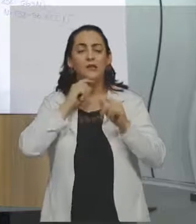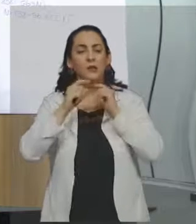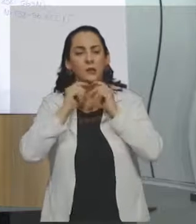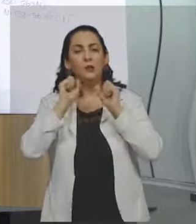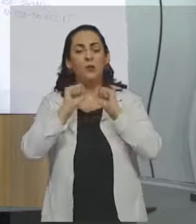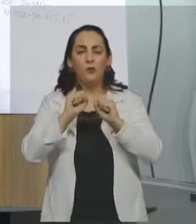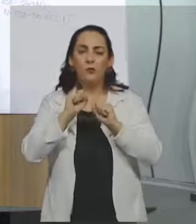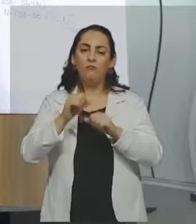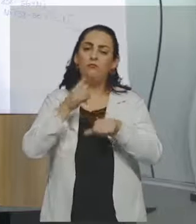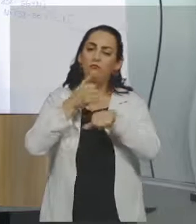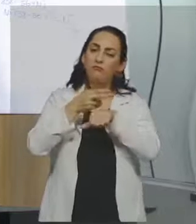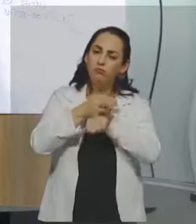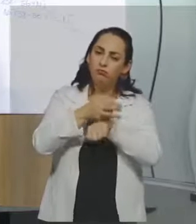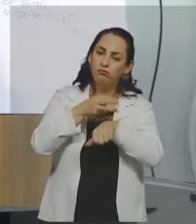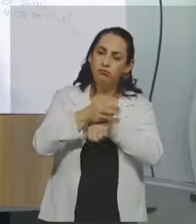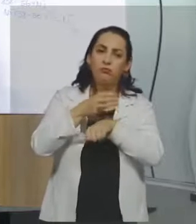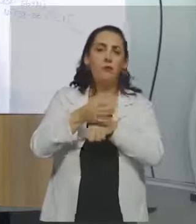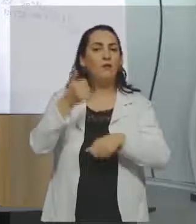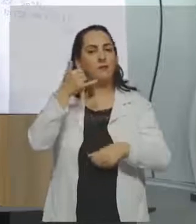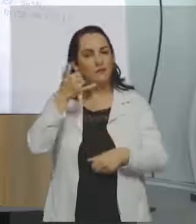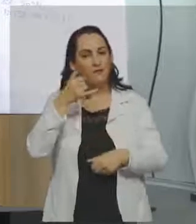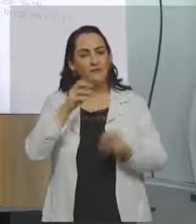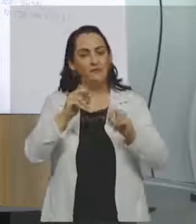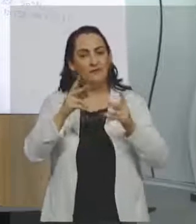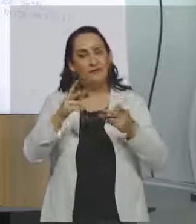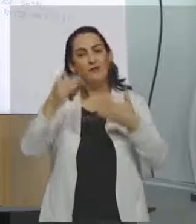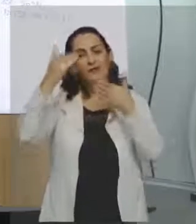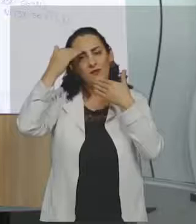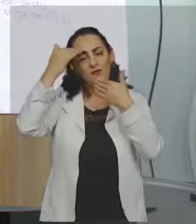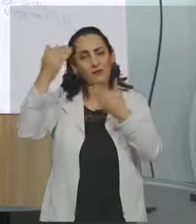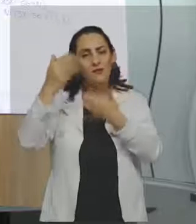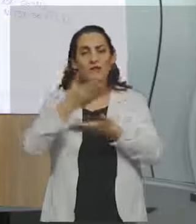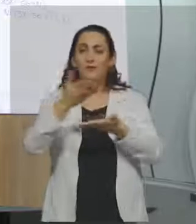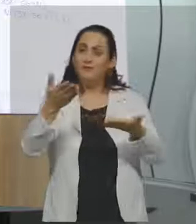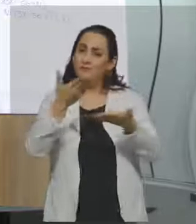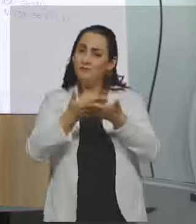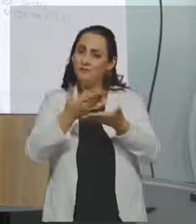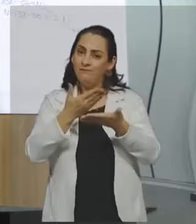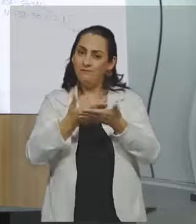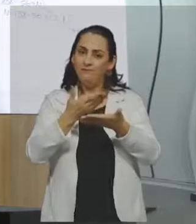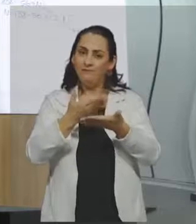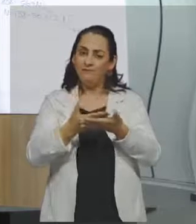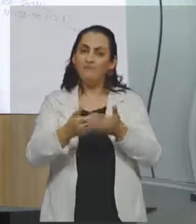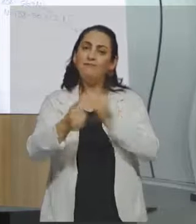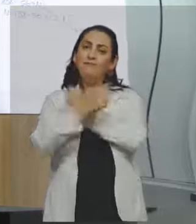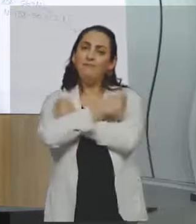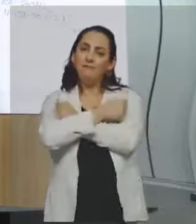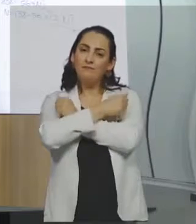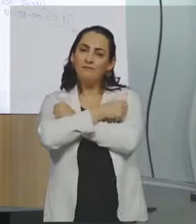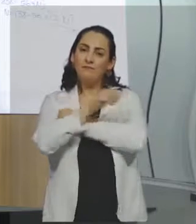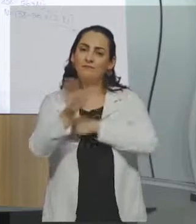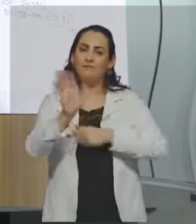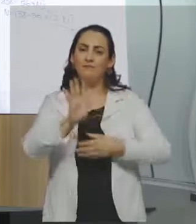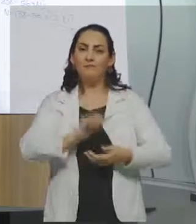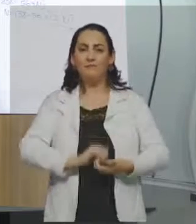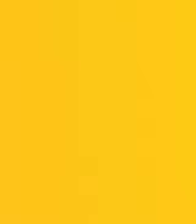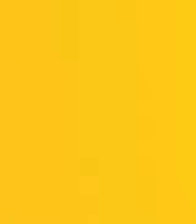canais de atendimento aqui do Se Liga da Educação. No mais, eu quero agradecer por essa aula a todos vocês, um grande abraço virtual.